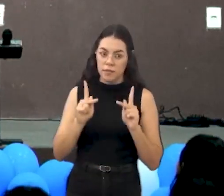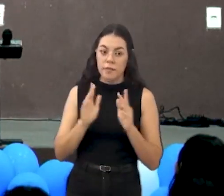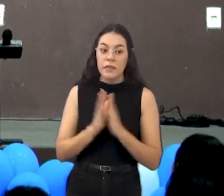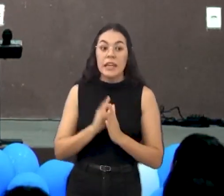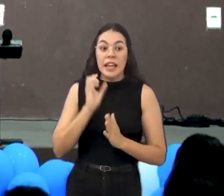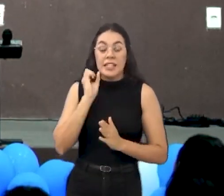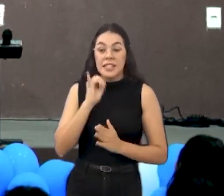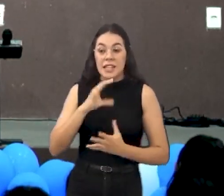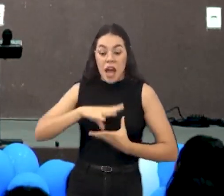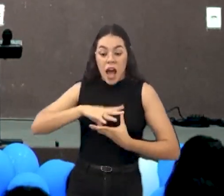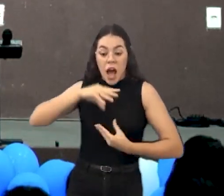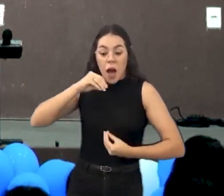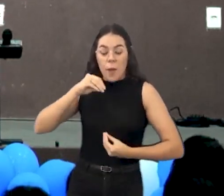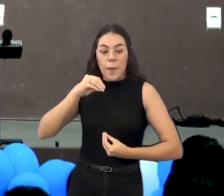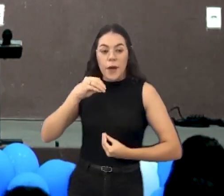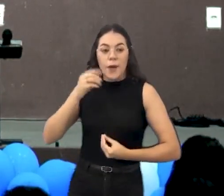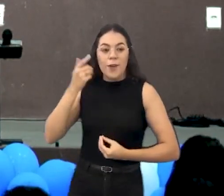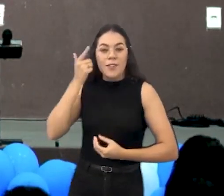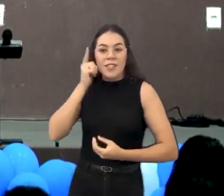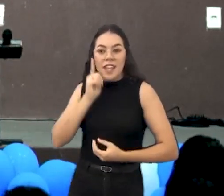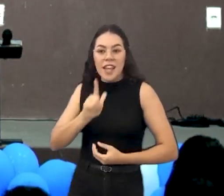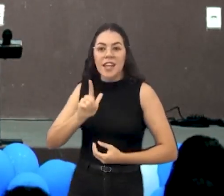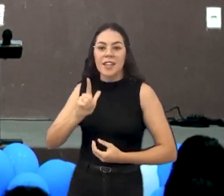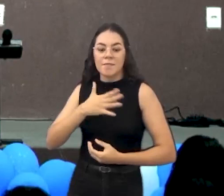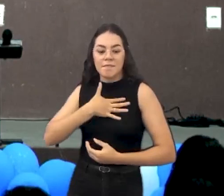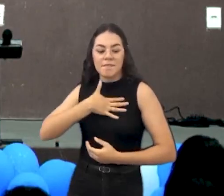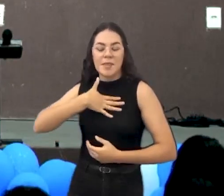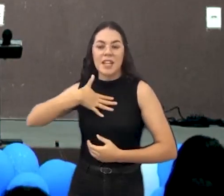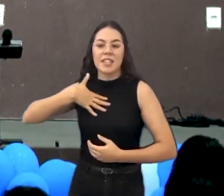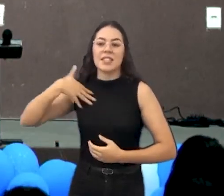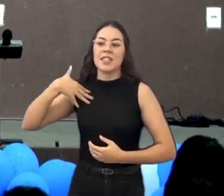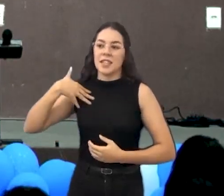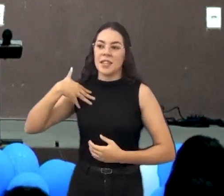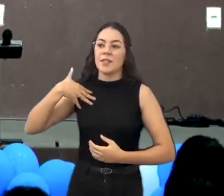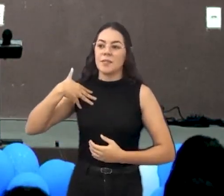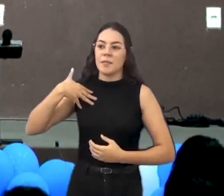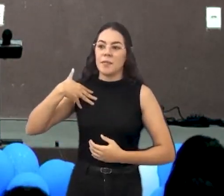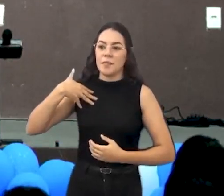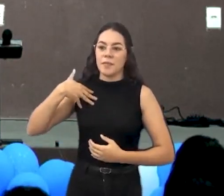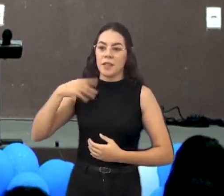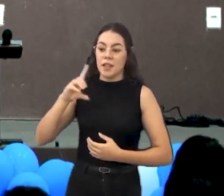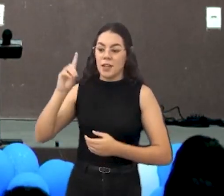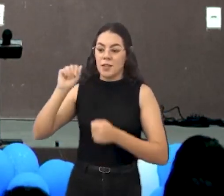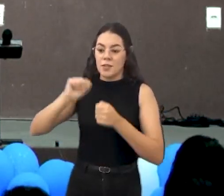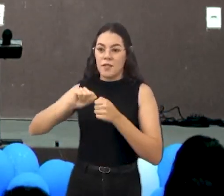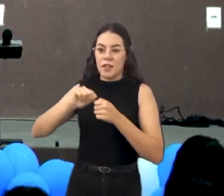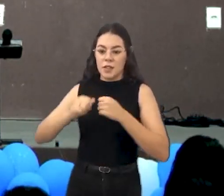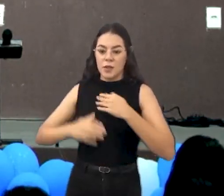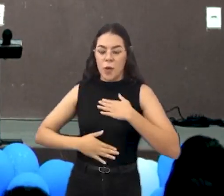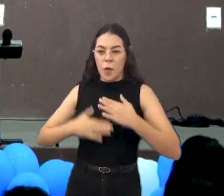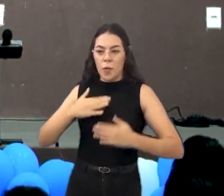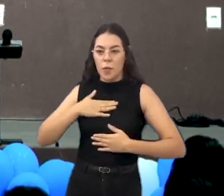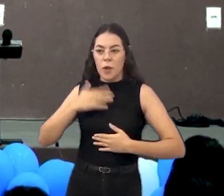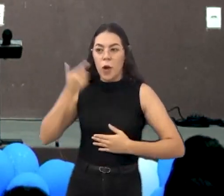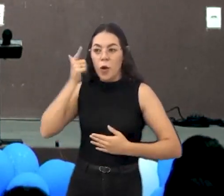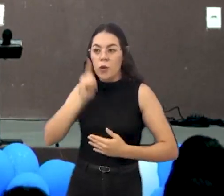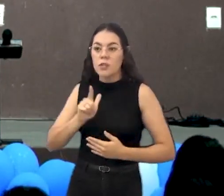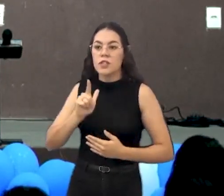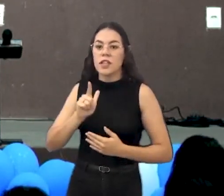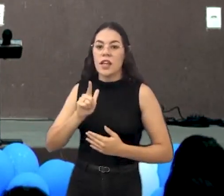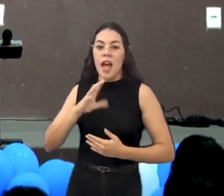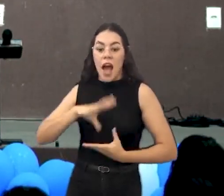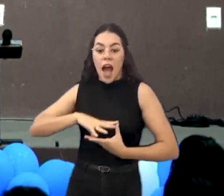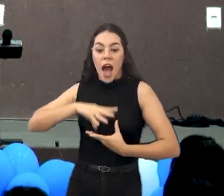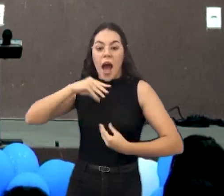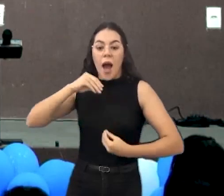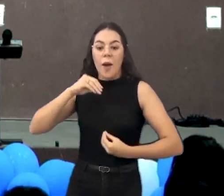Quando a nossa alma alcança a plena satisfação para a qual ela foi criada para alcançar, a alma brilha,